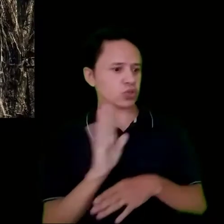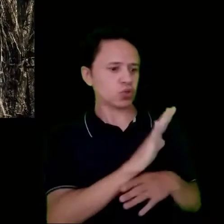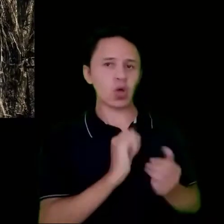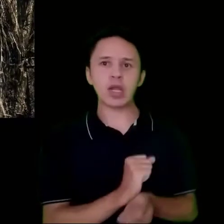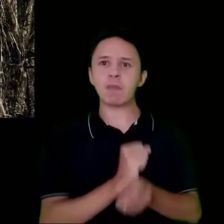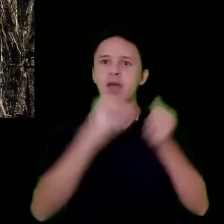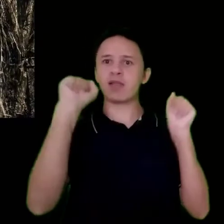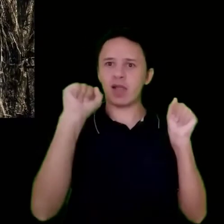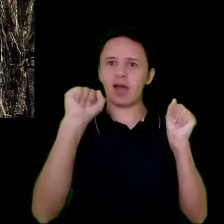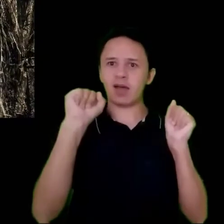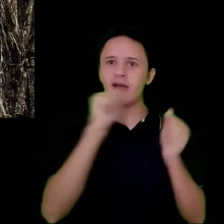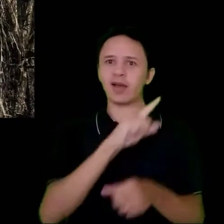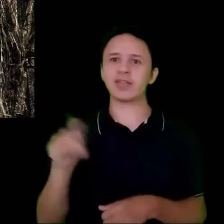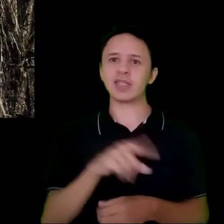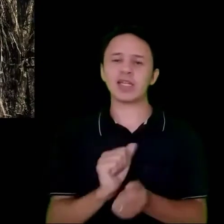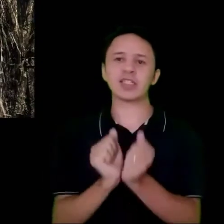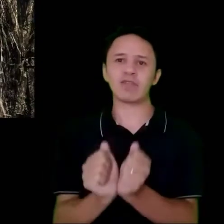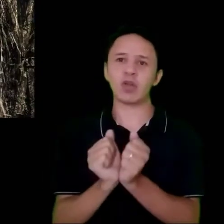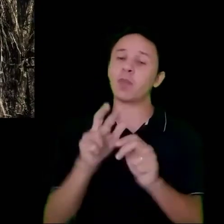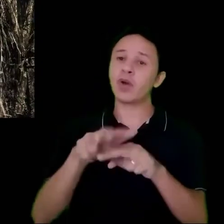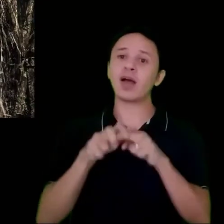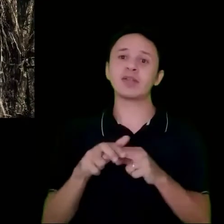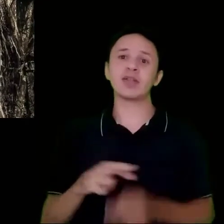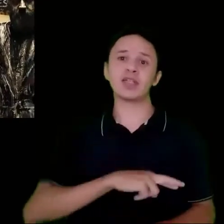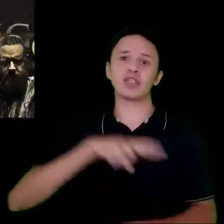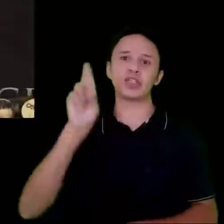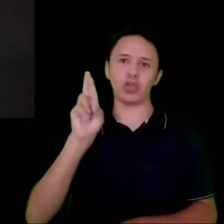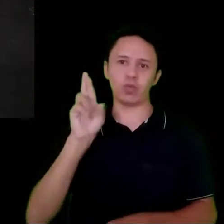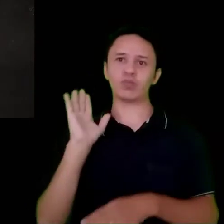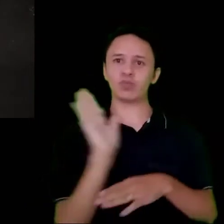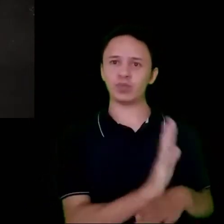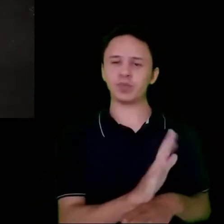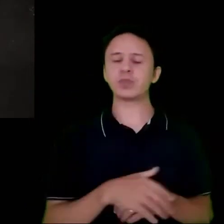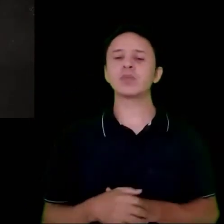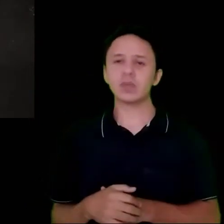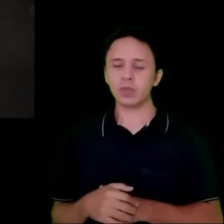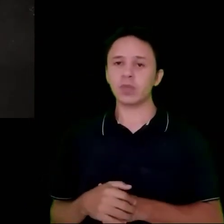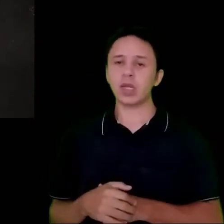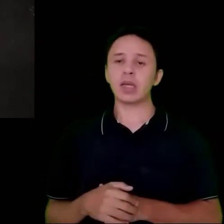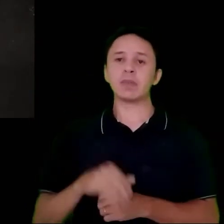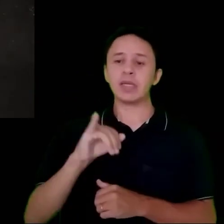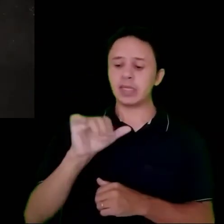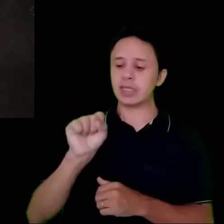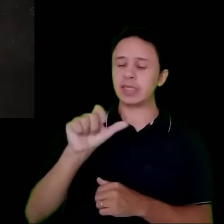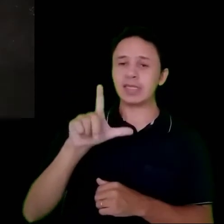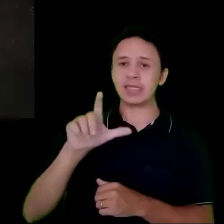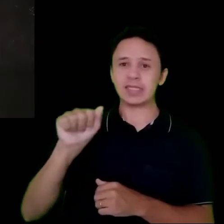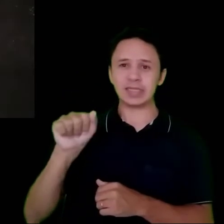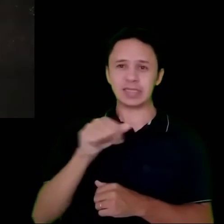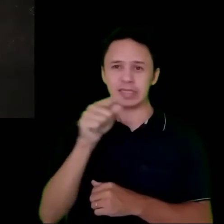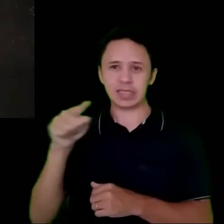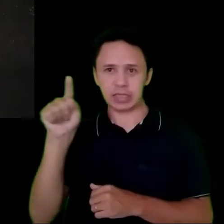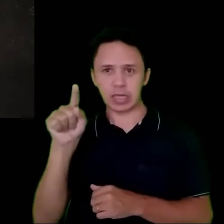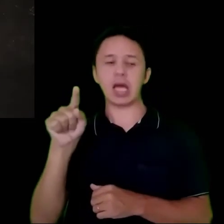libertava outras pessoas da escravidão, especialmente pela dedicação religiosa. No Islã, a escravização era autorizada para não